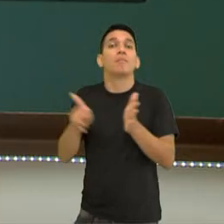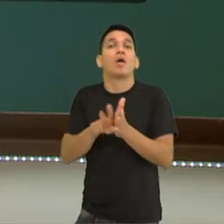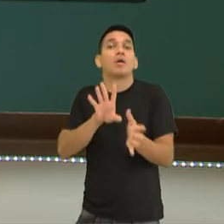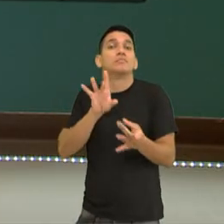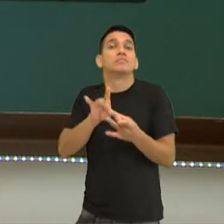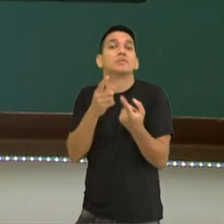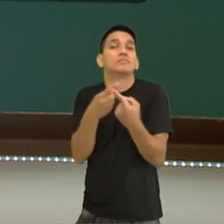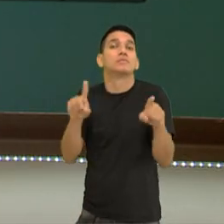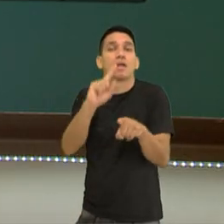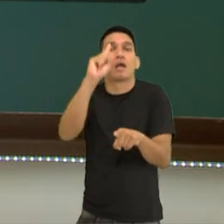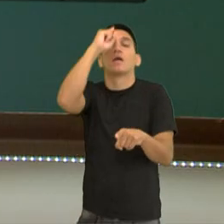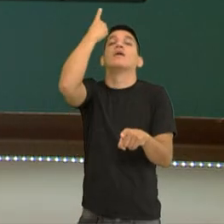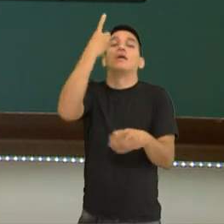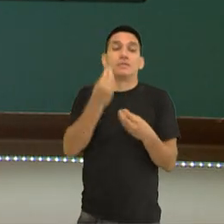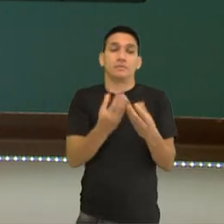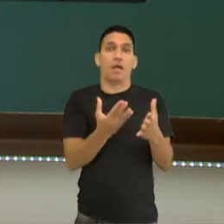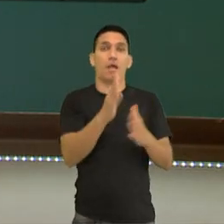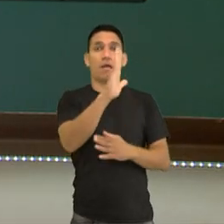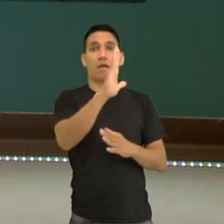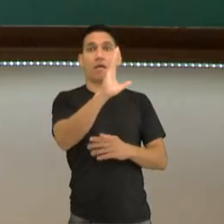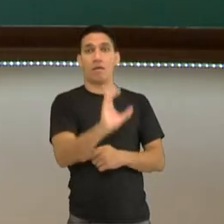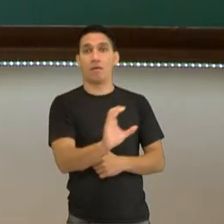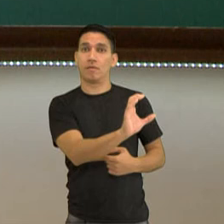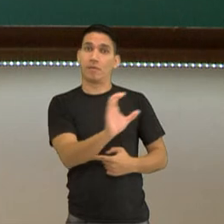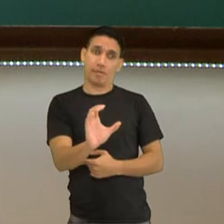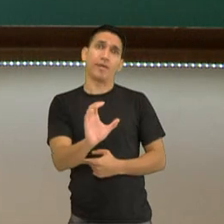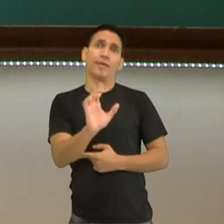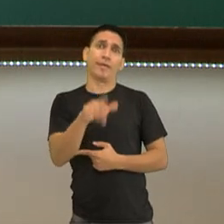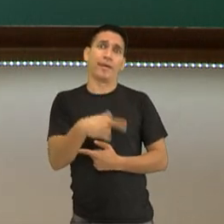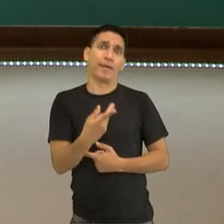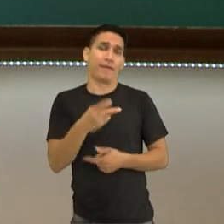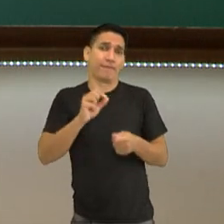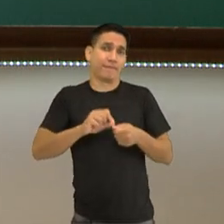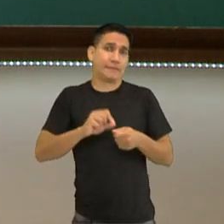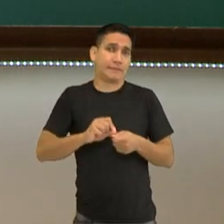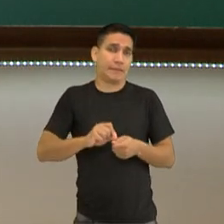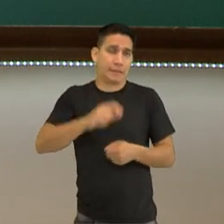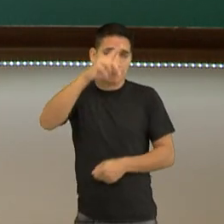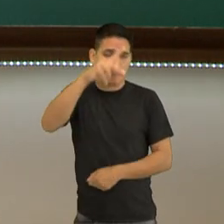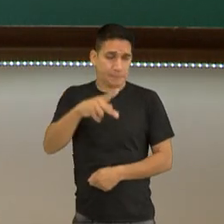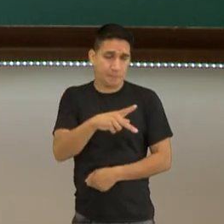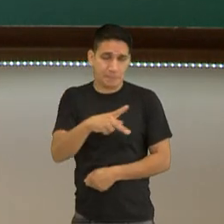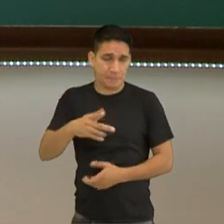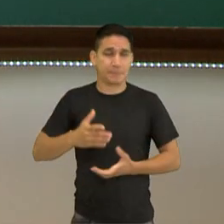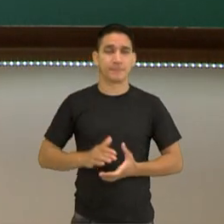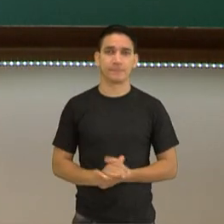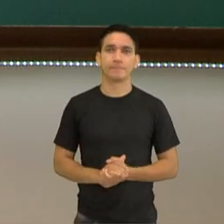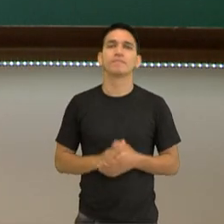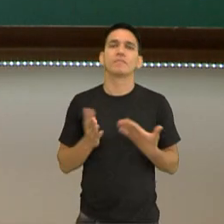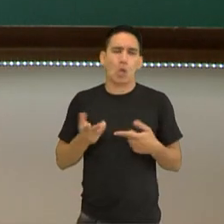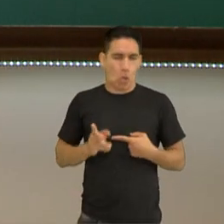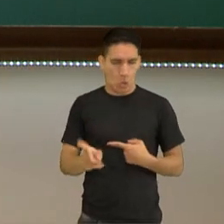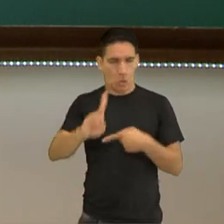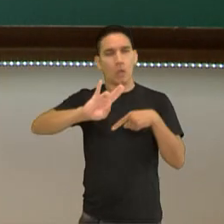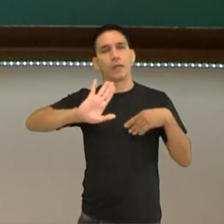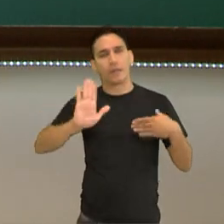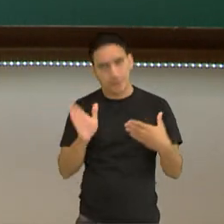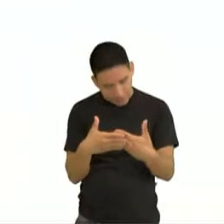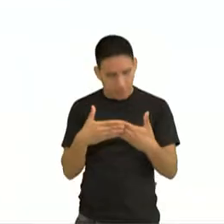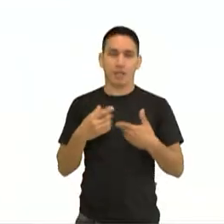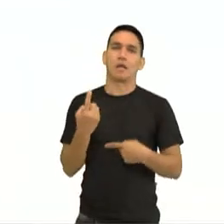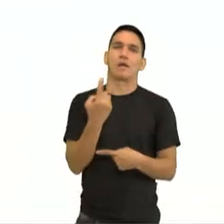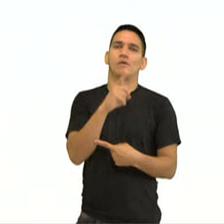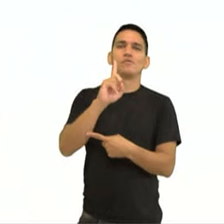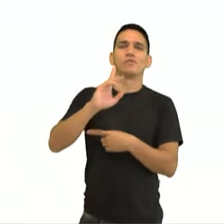música criada para a igreja, para uma missa, veja só, tá? Então vamos lá, continuando e terminando aqui com essa